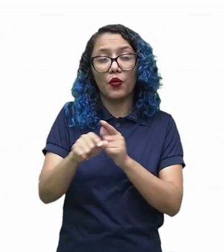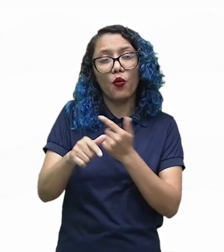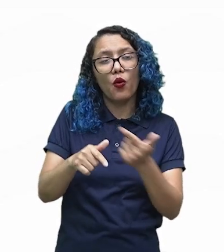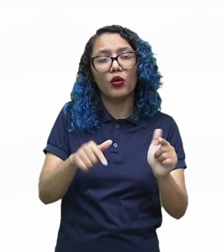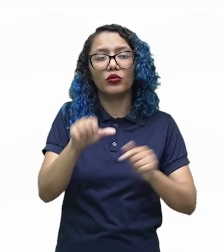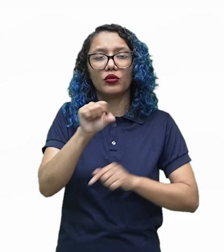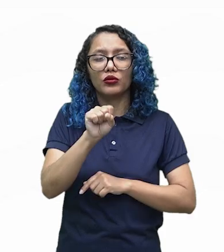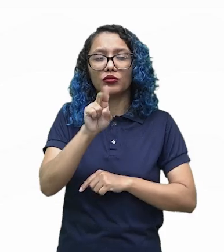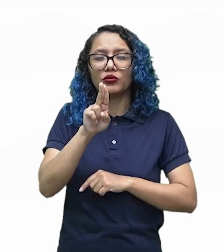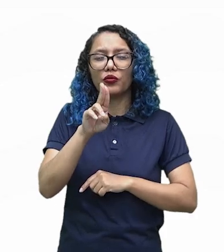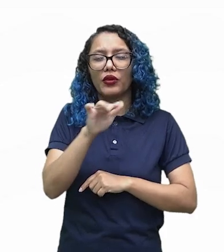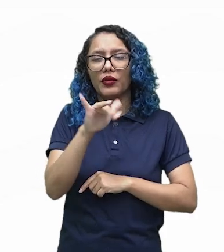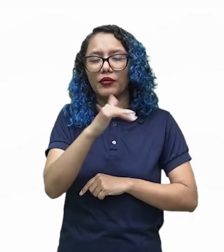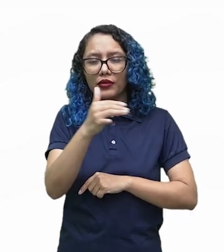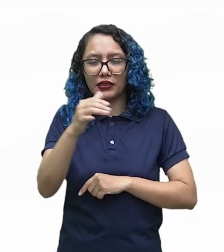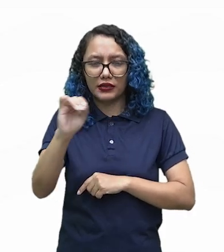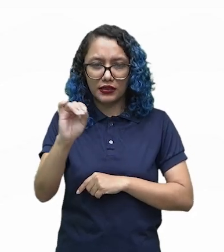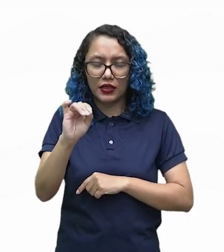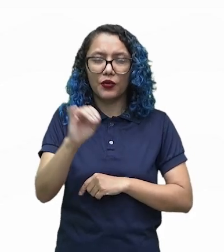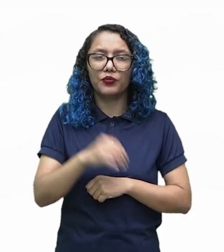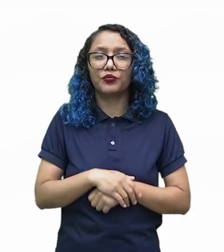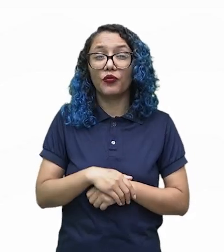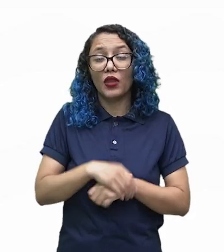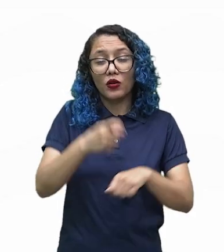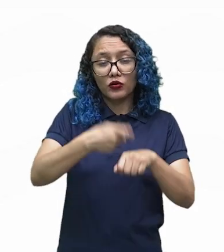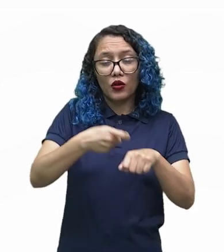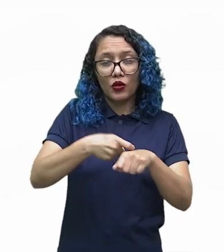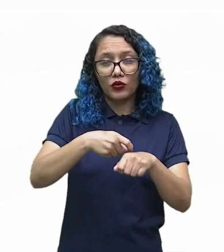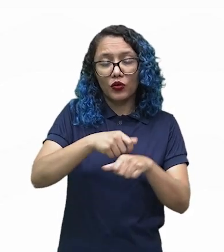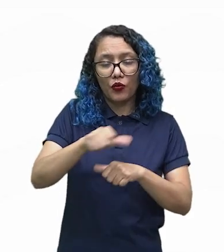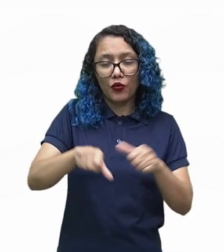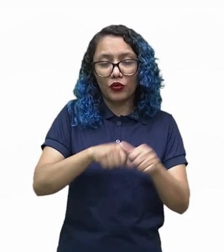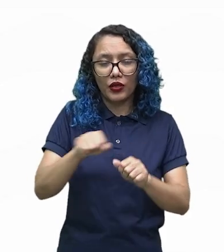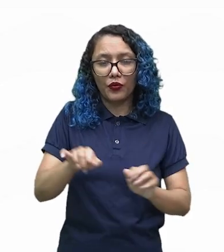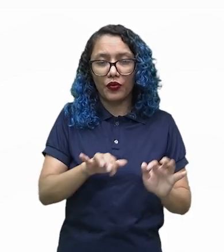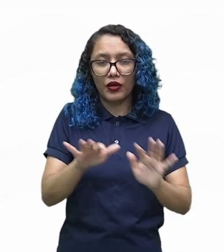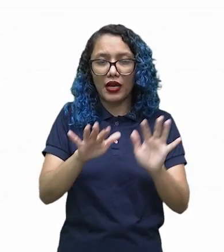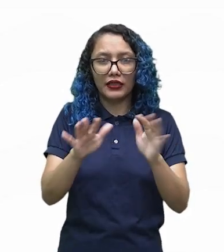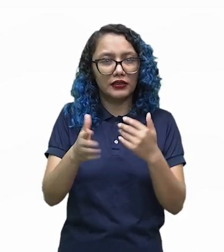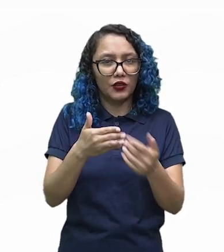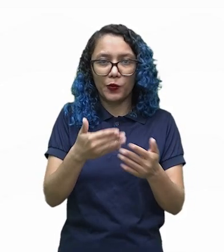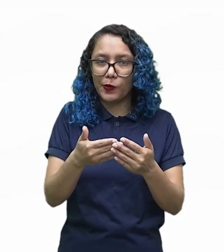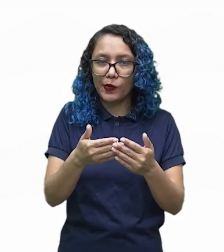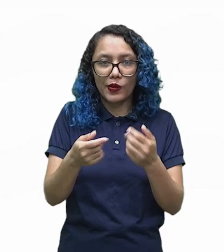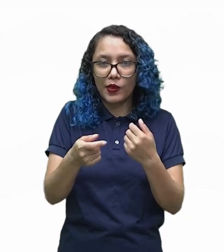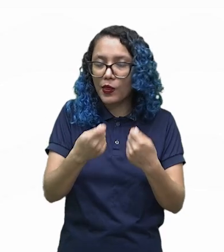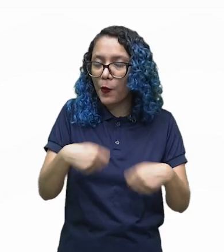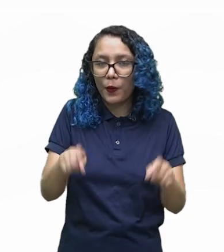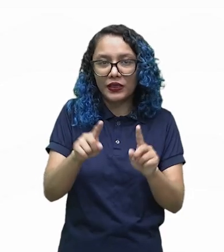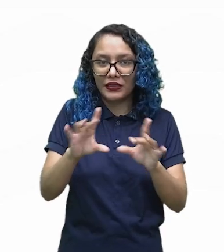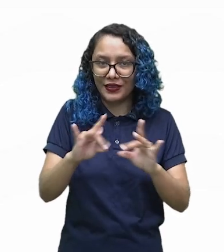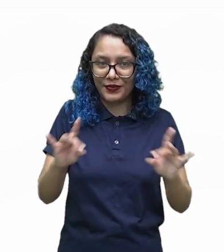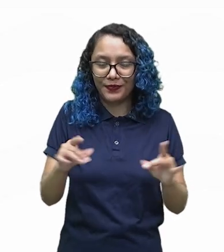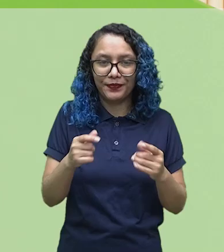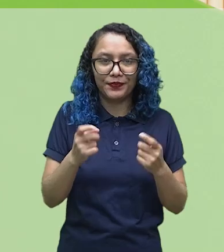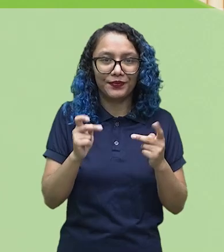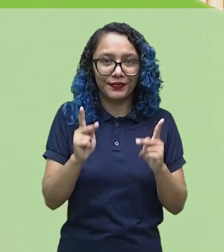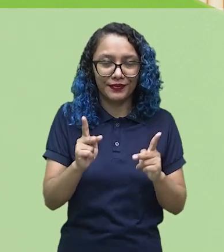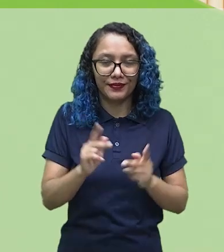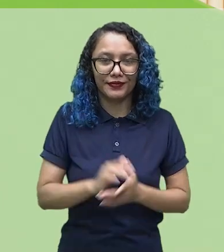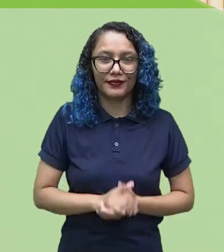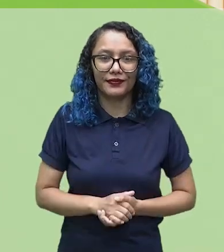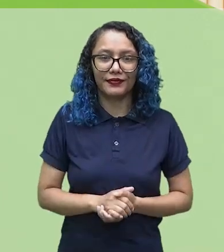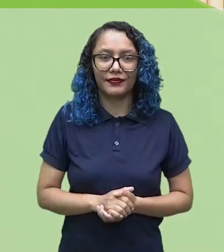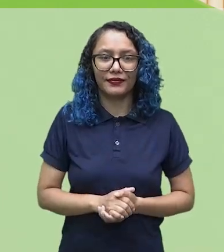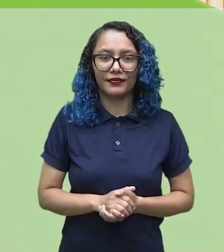que é a passagem do sólido para o gás e do gás para o sólido sem passar pelo líquido, ok? Bom, gente,